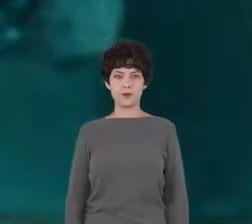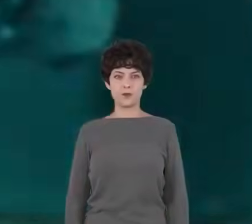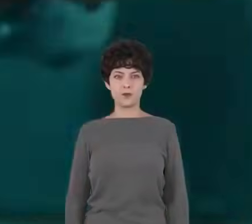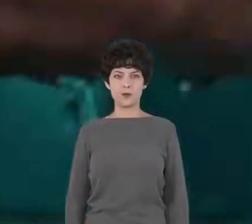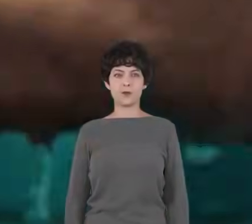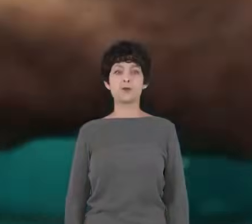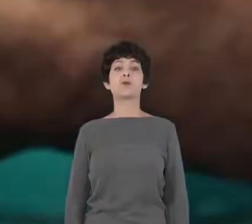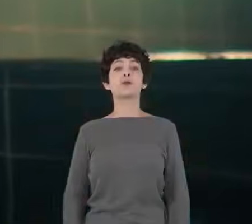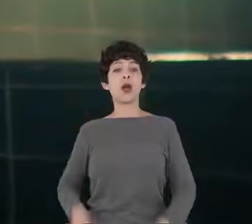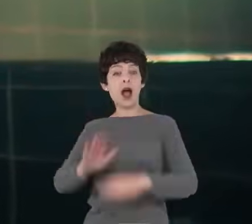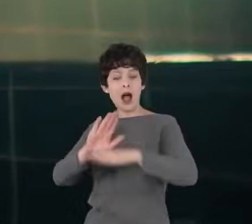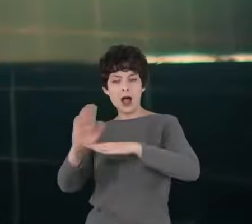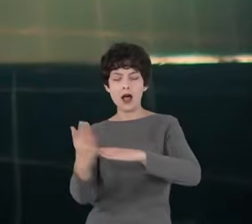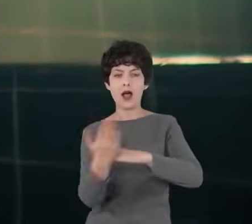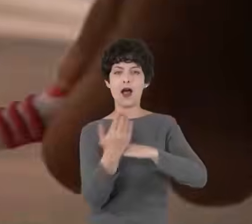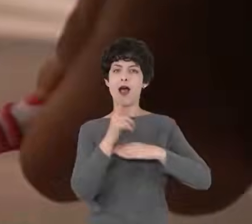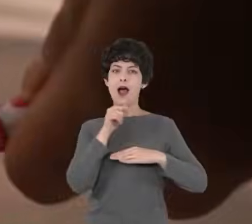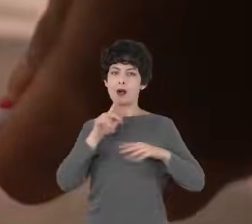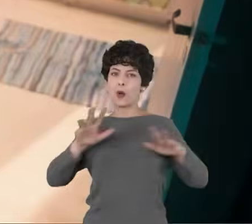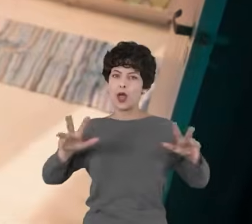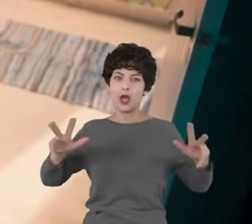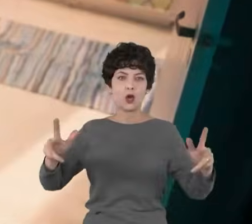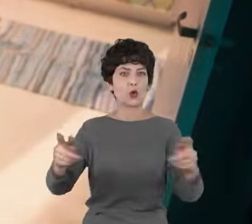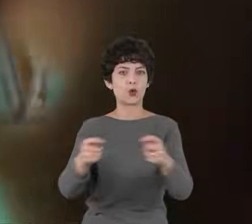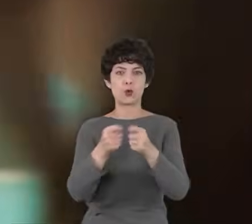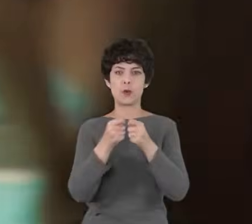Faça a sua parte, economize água.